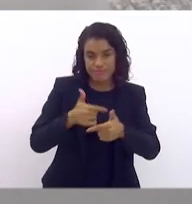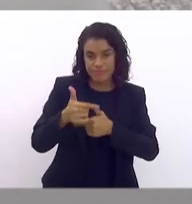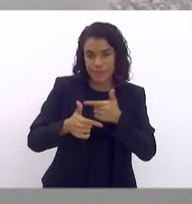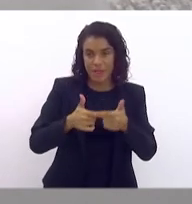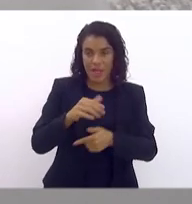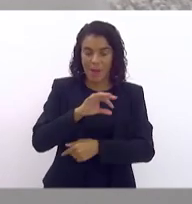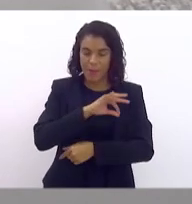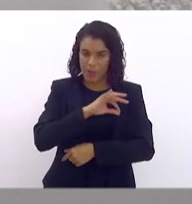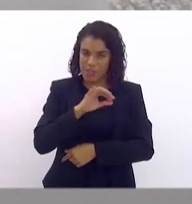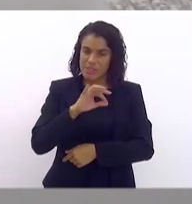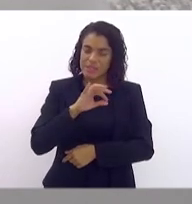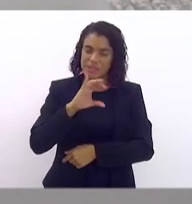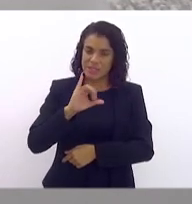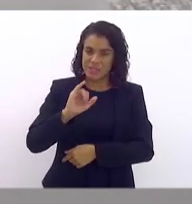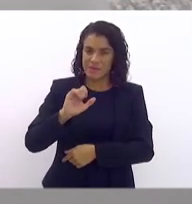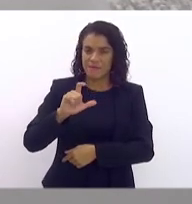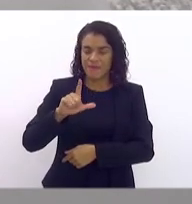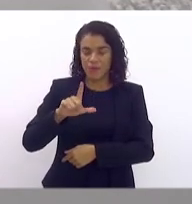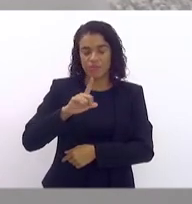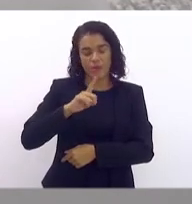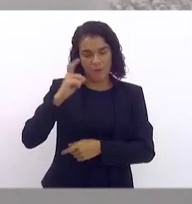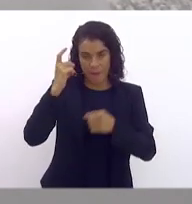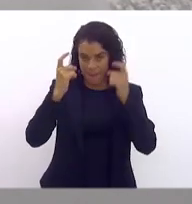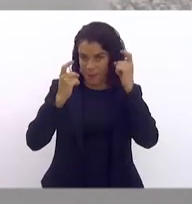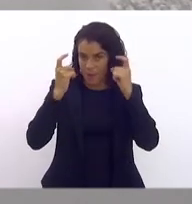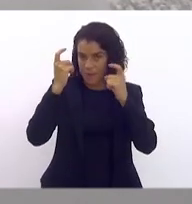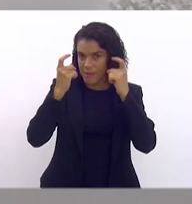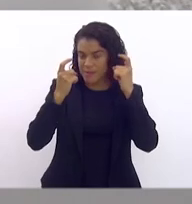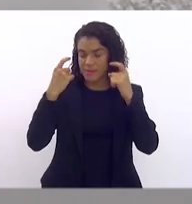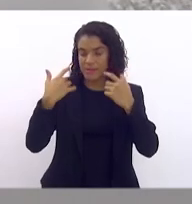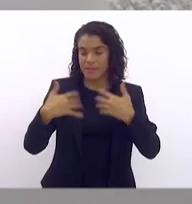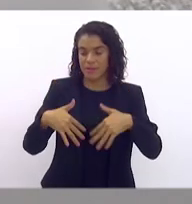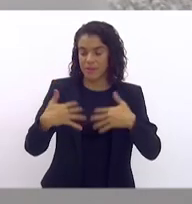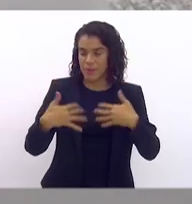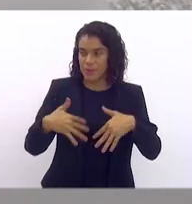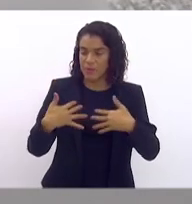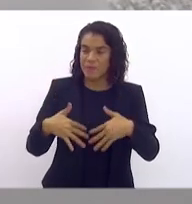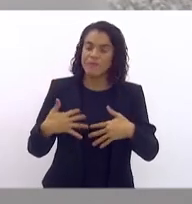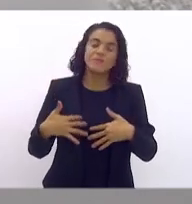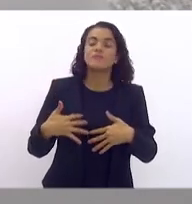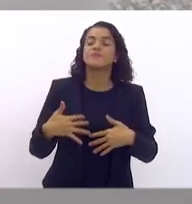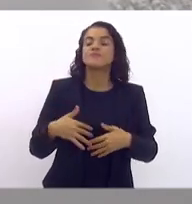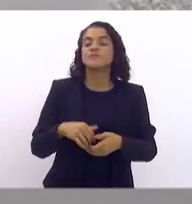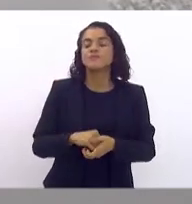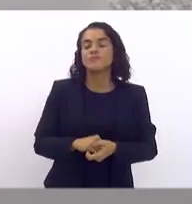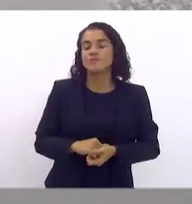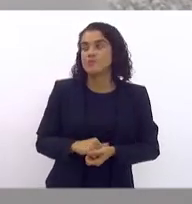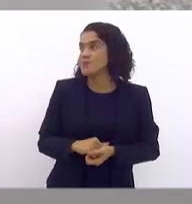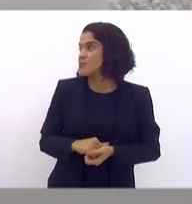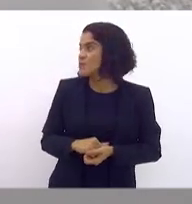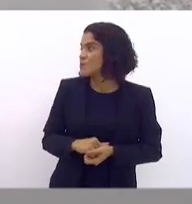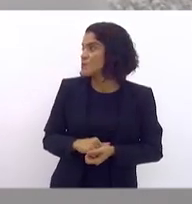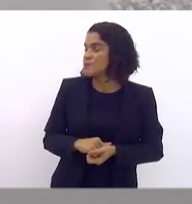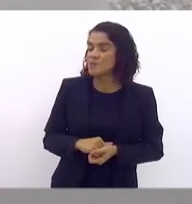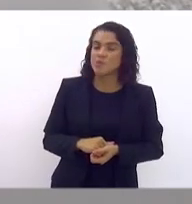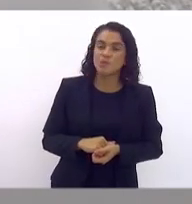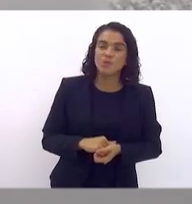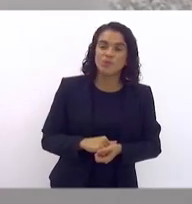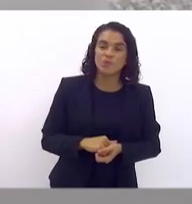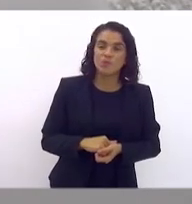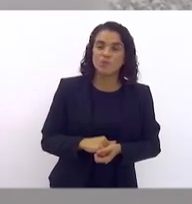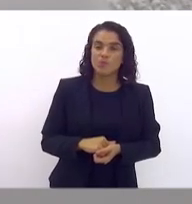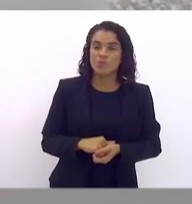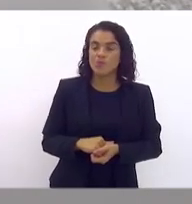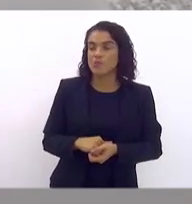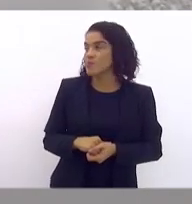Civil tem uma preocupação muito grande com esse tipo de de erro eh